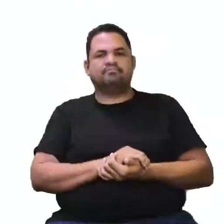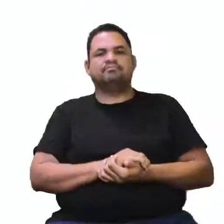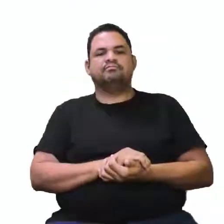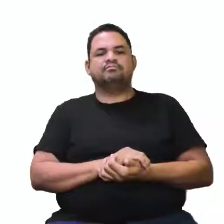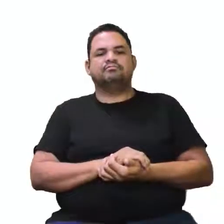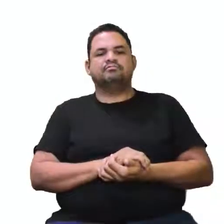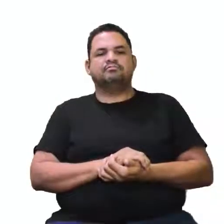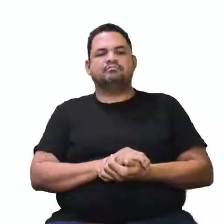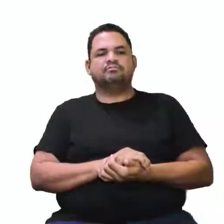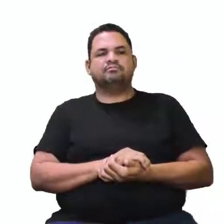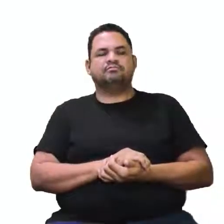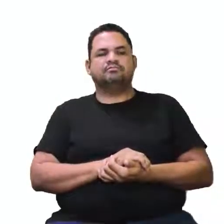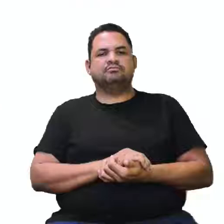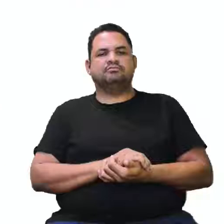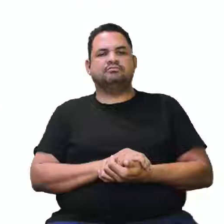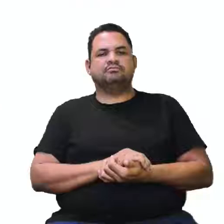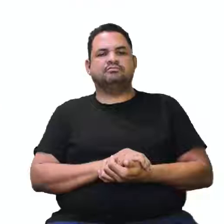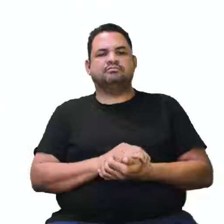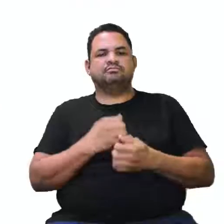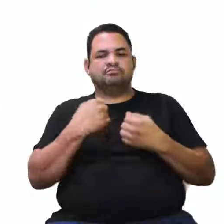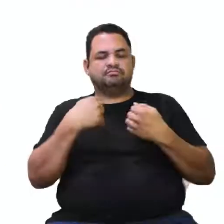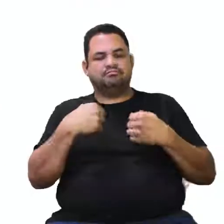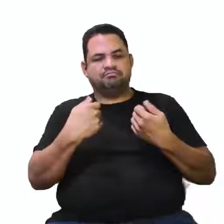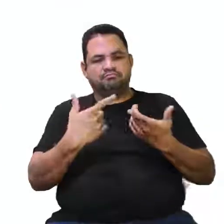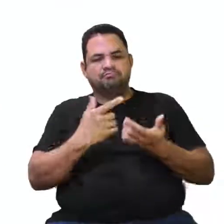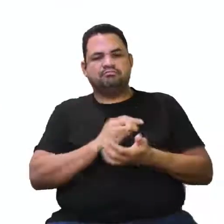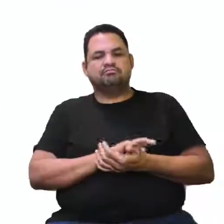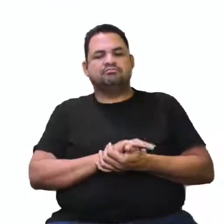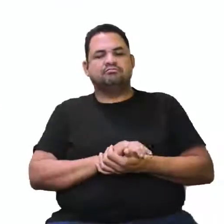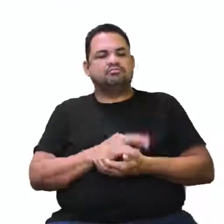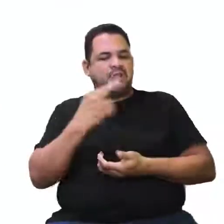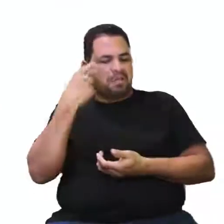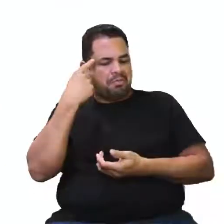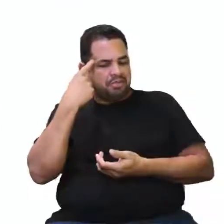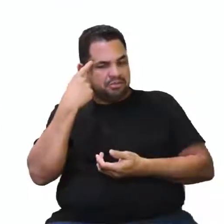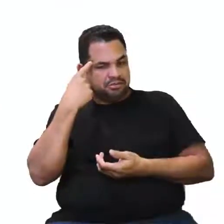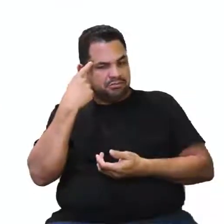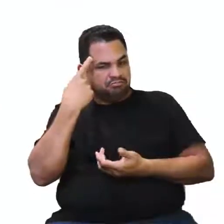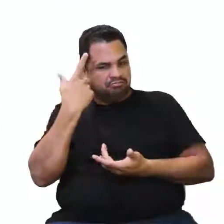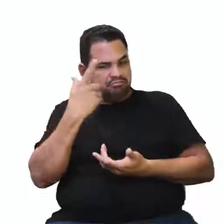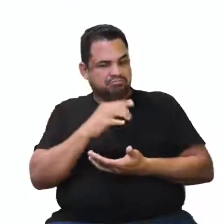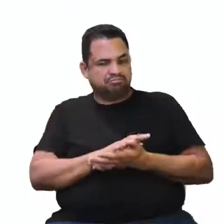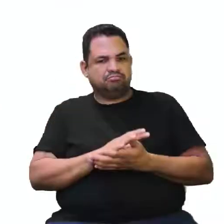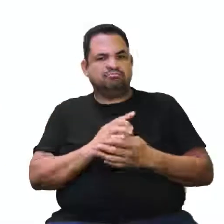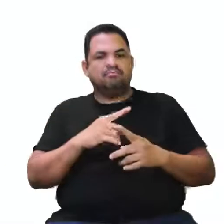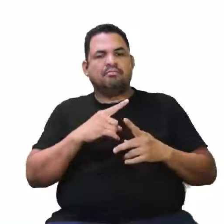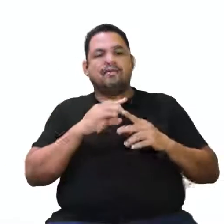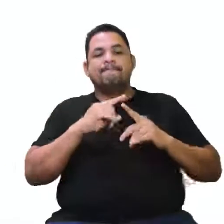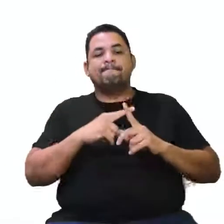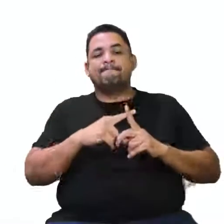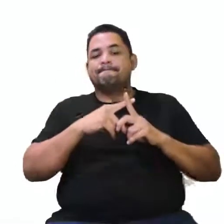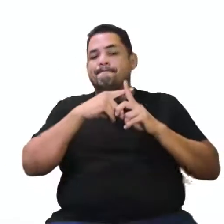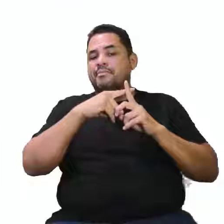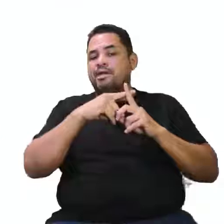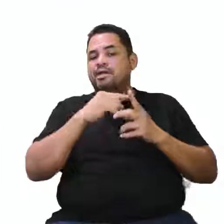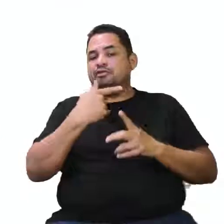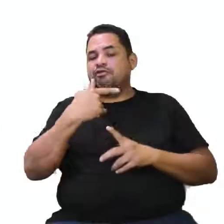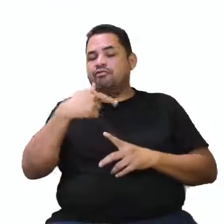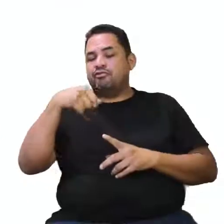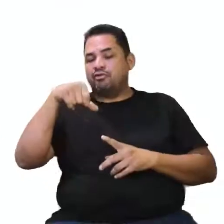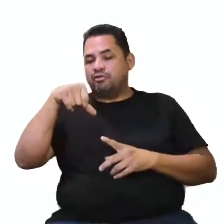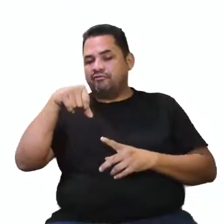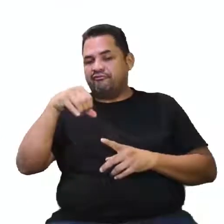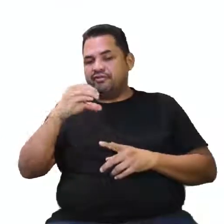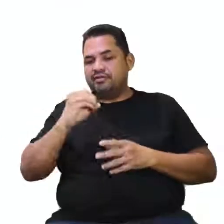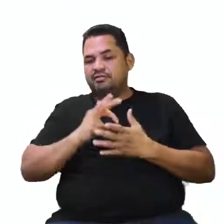professora Elisângela, tá? Então, a gente tem que ser um pouquinho racional, né? Porque mais de 90% das pessoas, elas